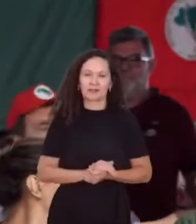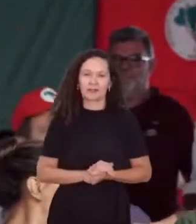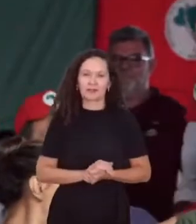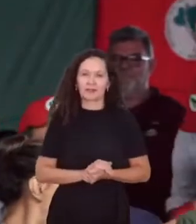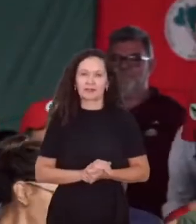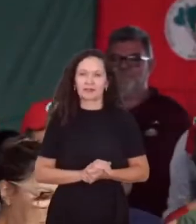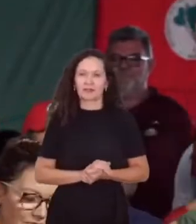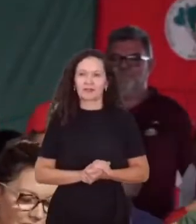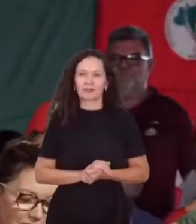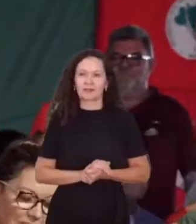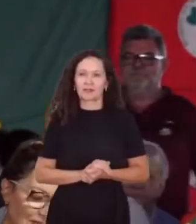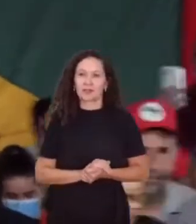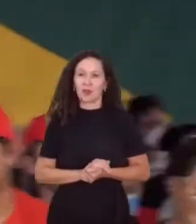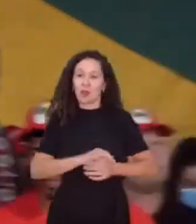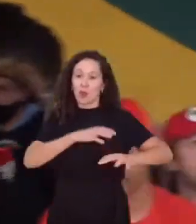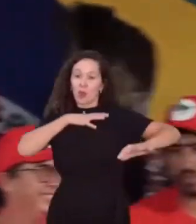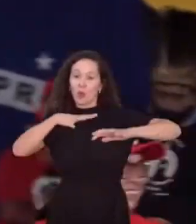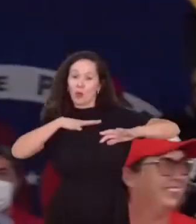Sem Terra,